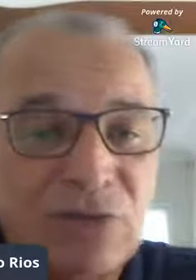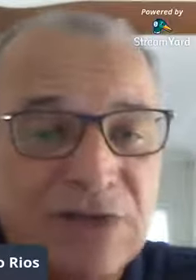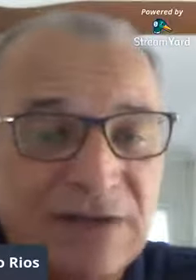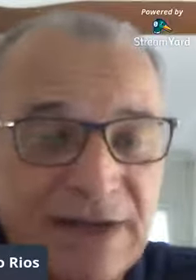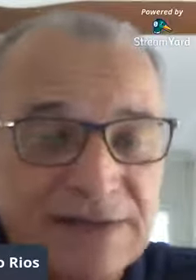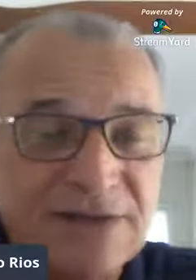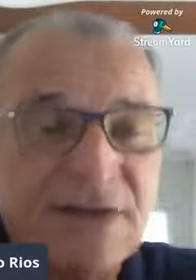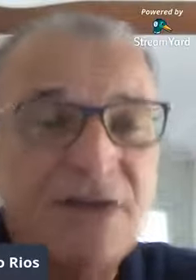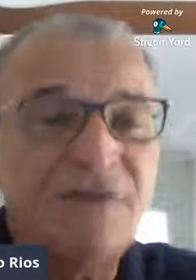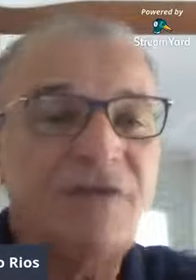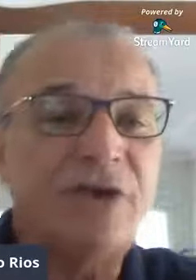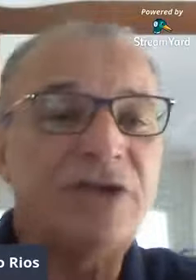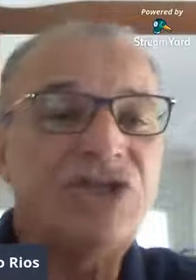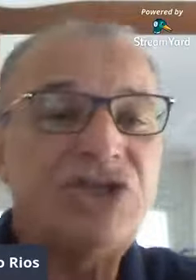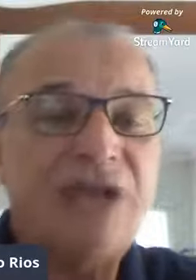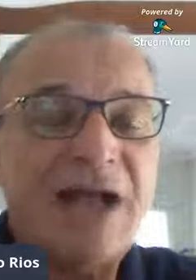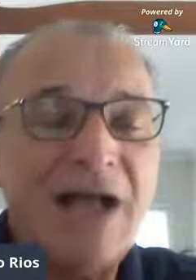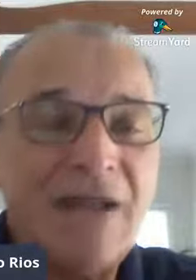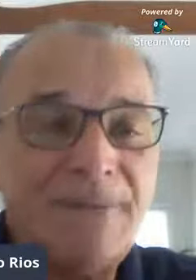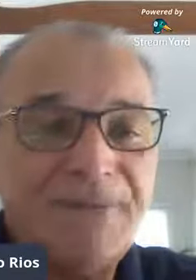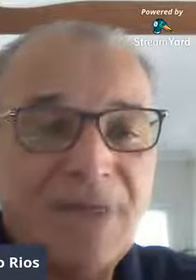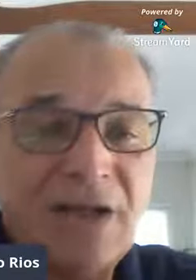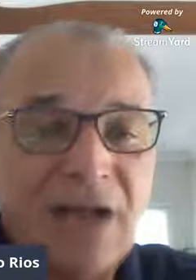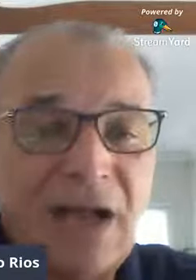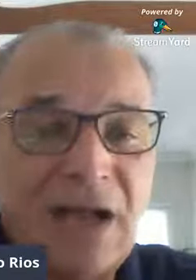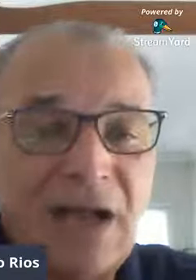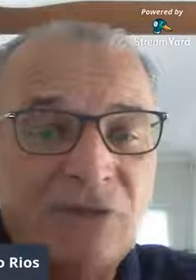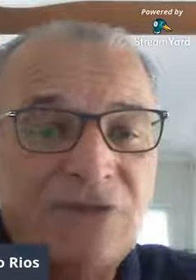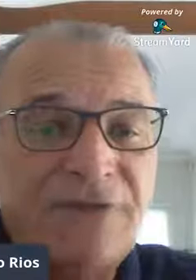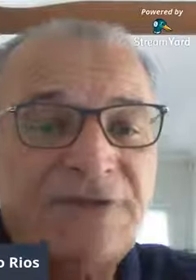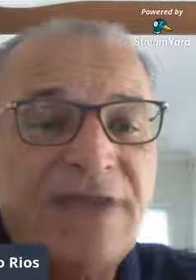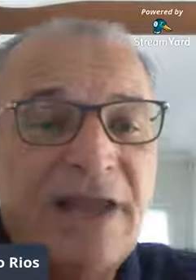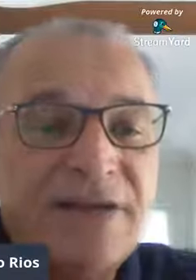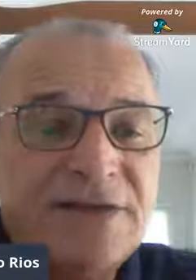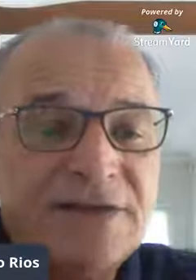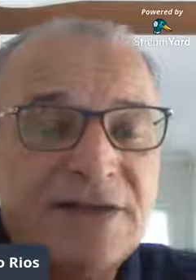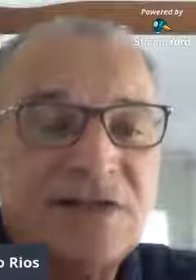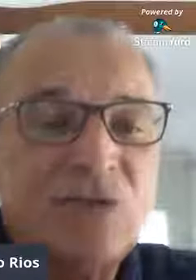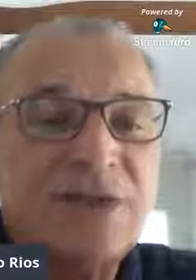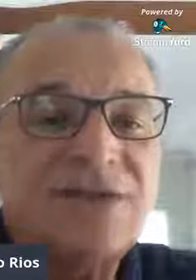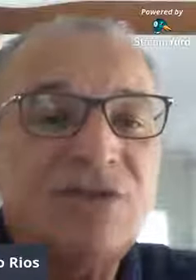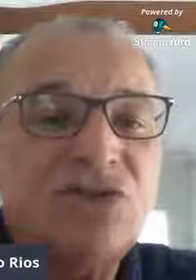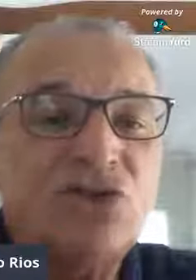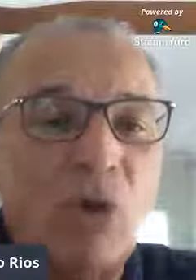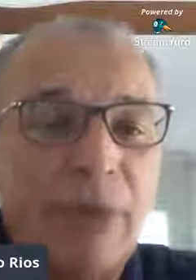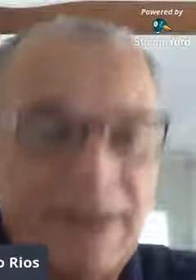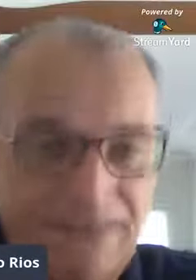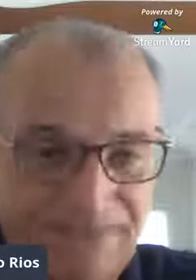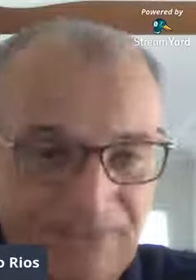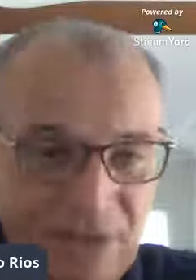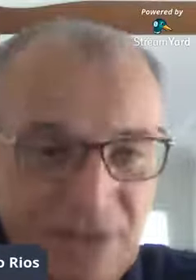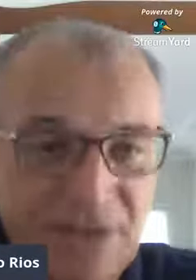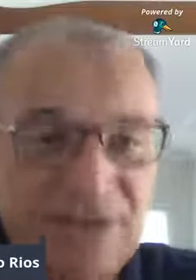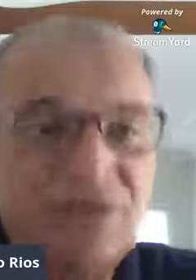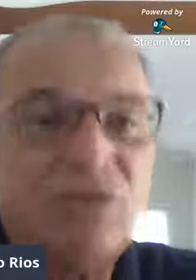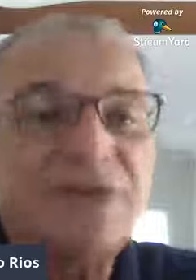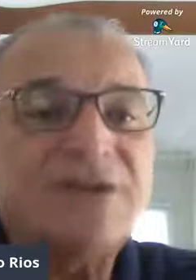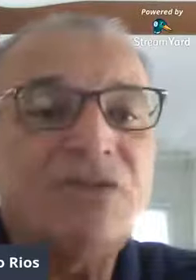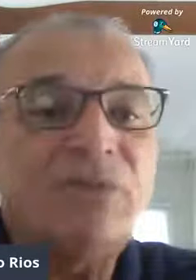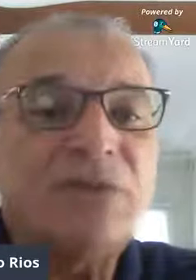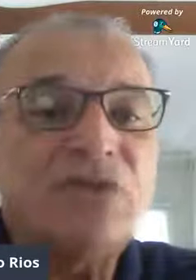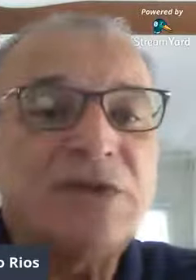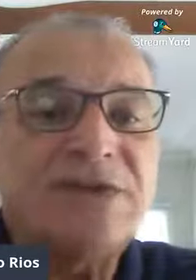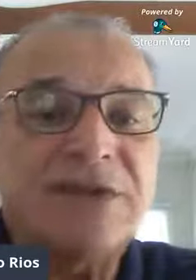minutos atrás. Foi tirar os deficientes da situação de sombra, da situação